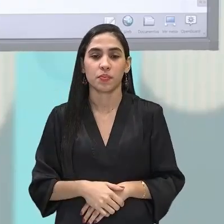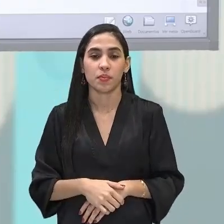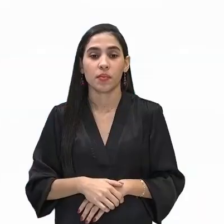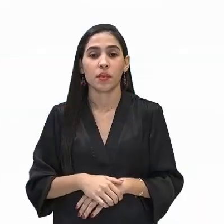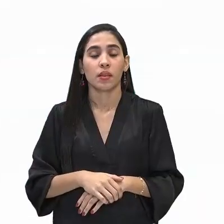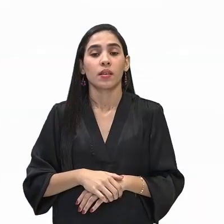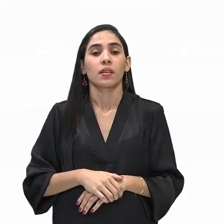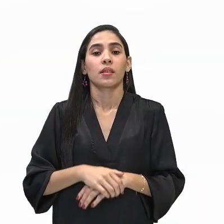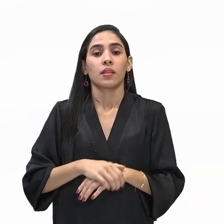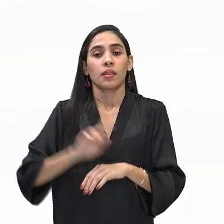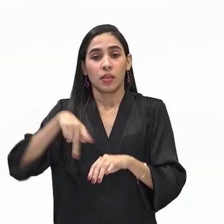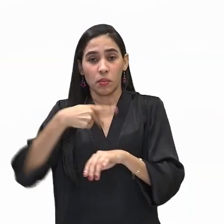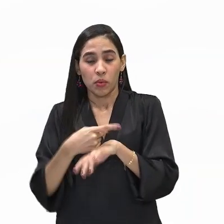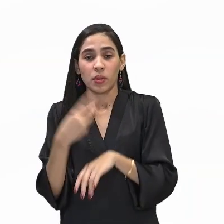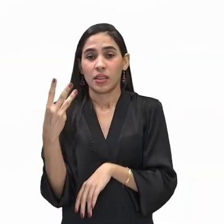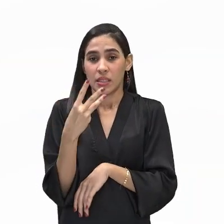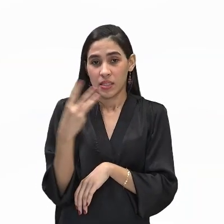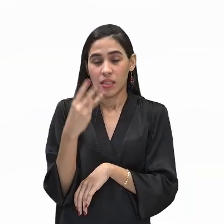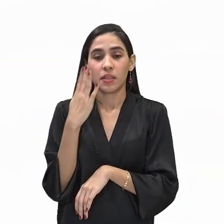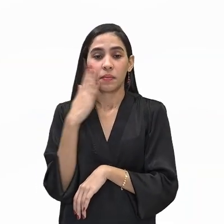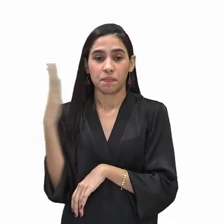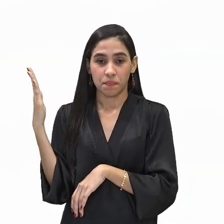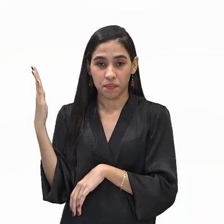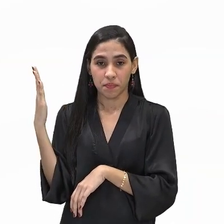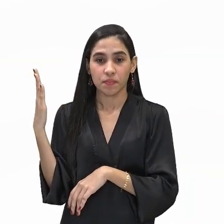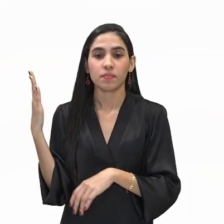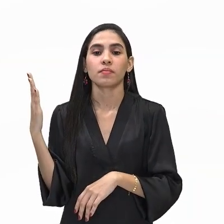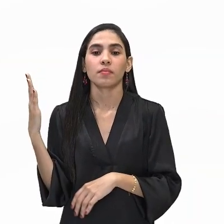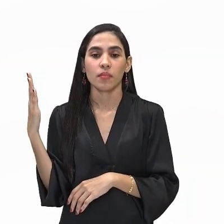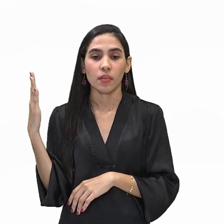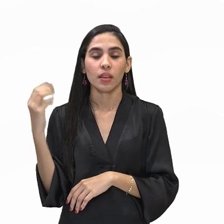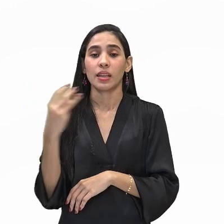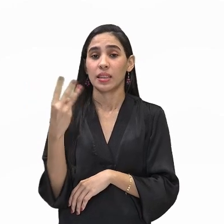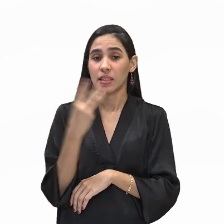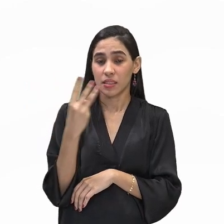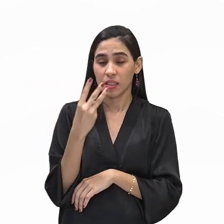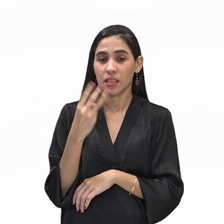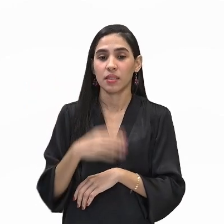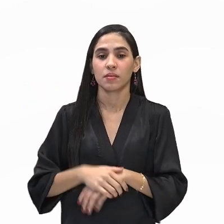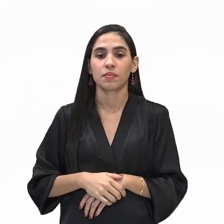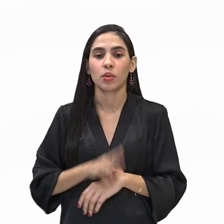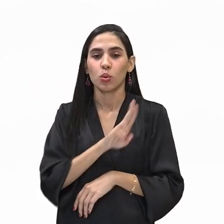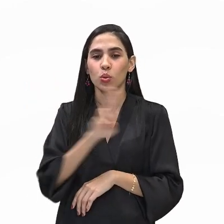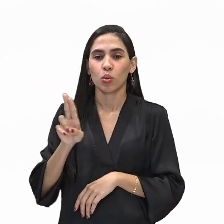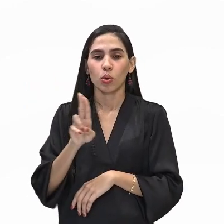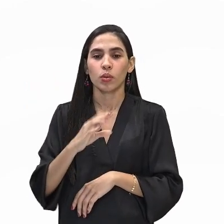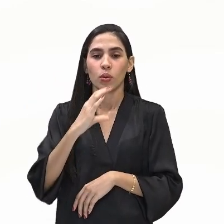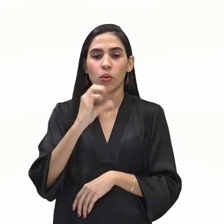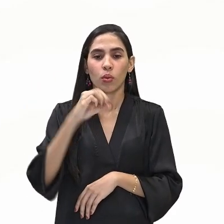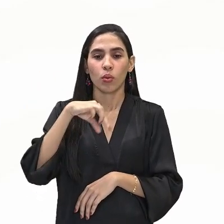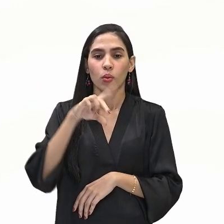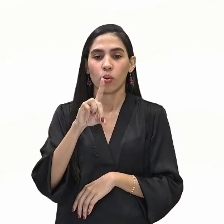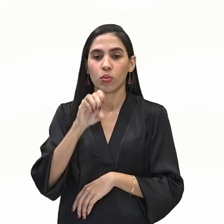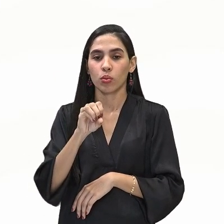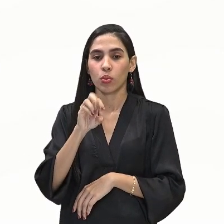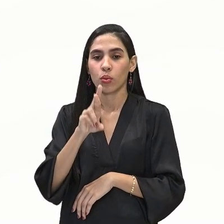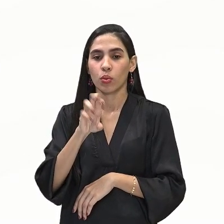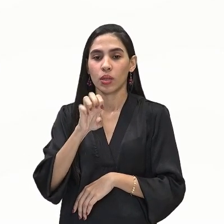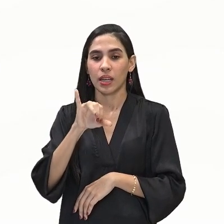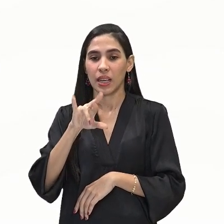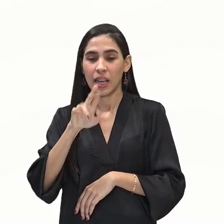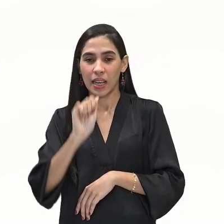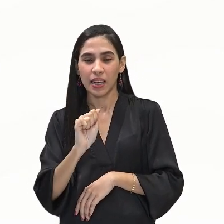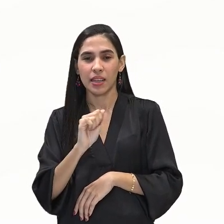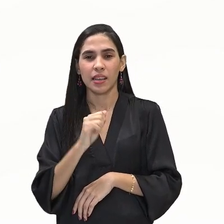Seguindo, então, vamos para a terceira geração. A terceira geração é a chamada geração condoreira. Essa é a